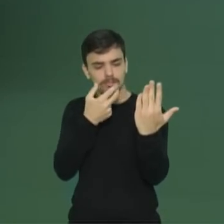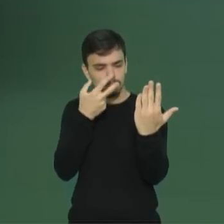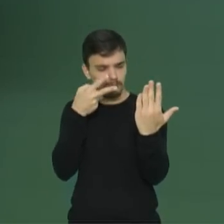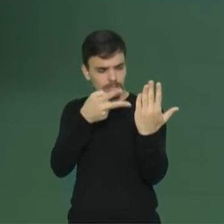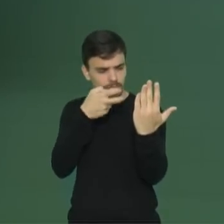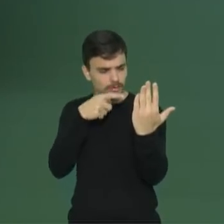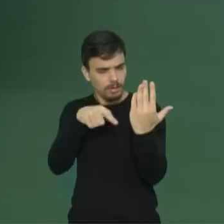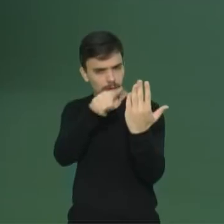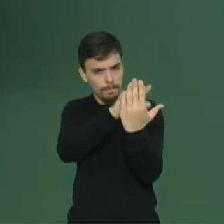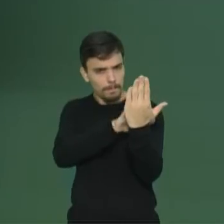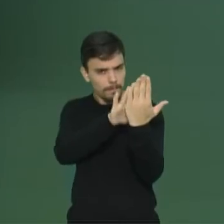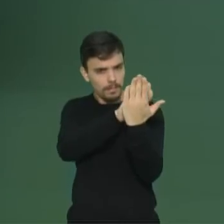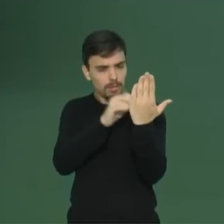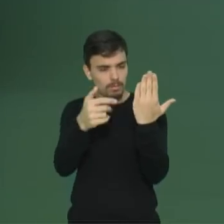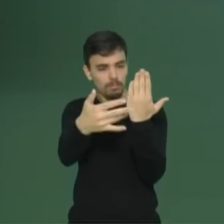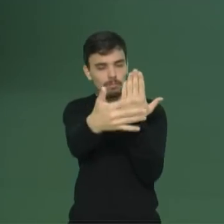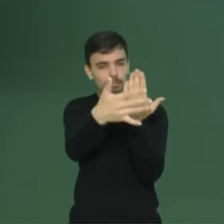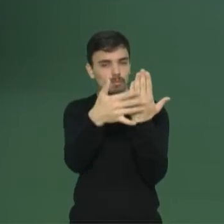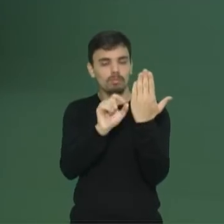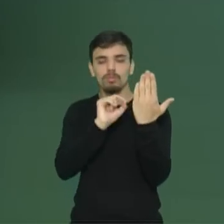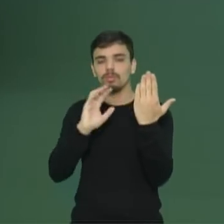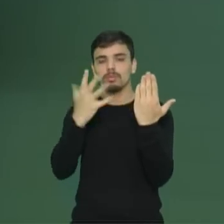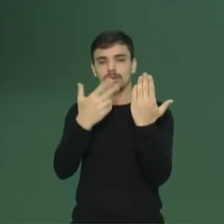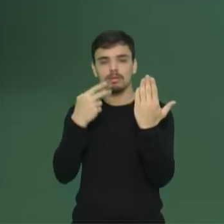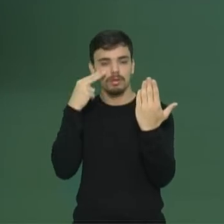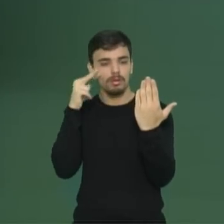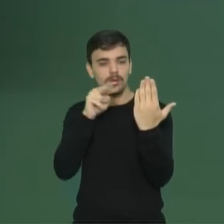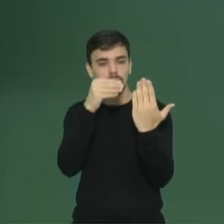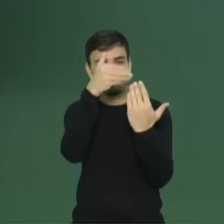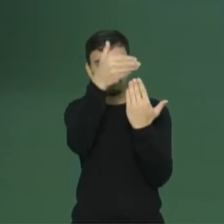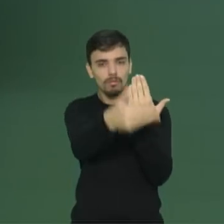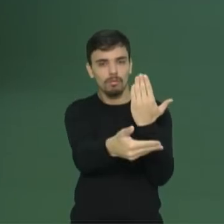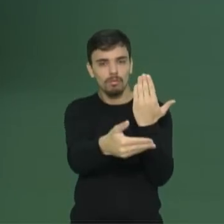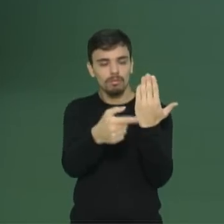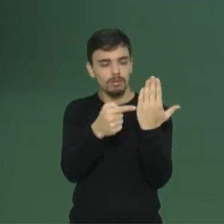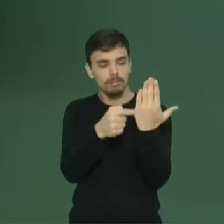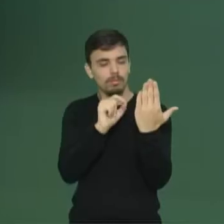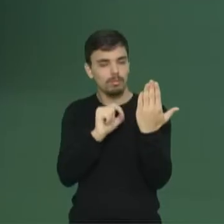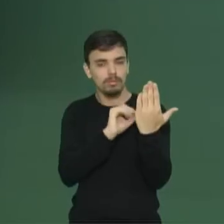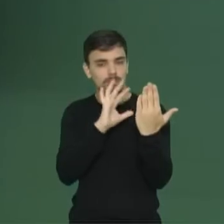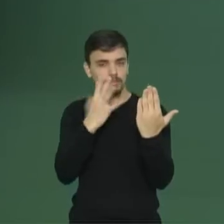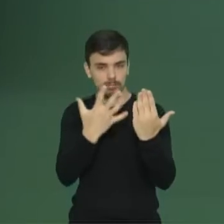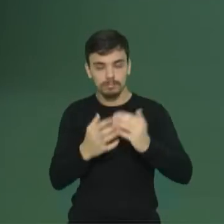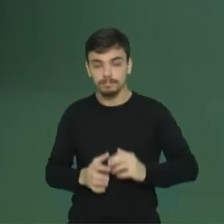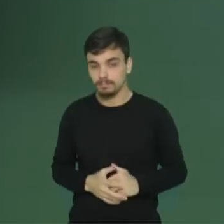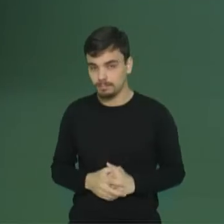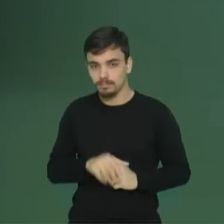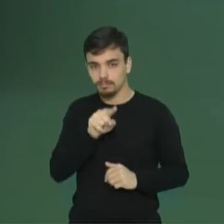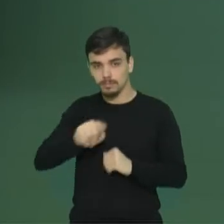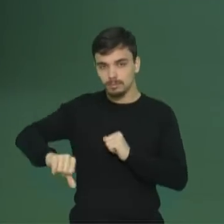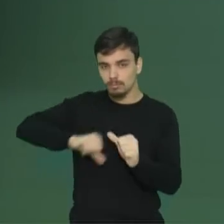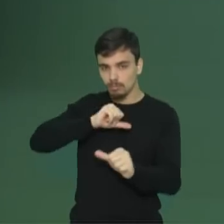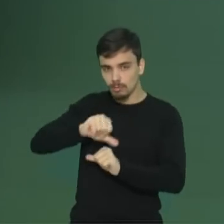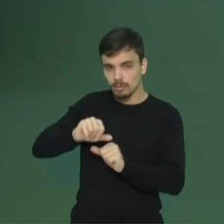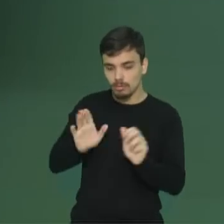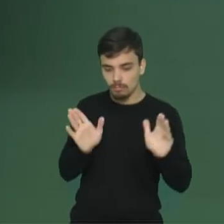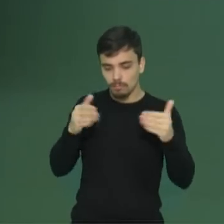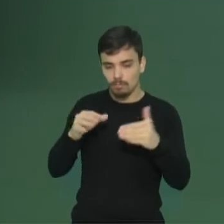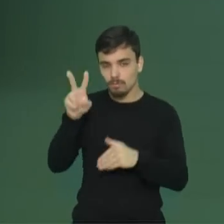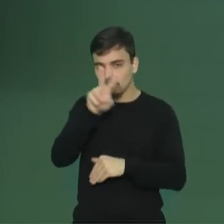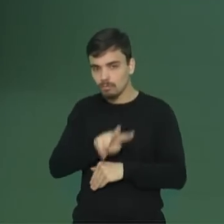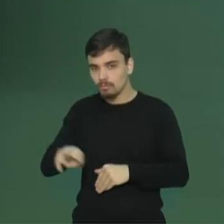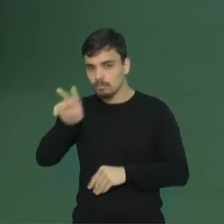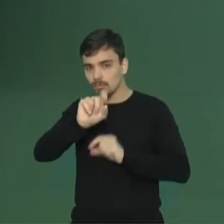e veja o que acontece com a imagem no fundo. Agora olhe para o fundo, repare o que acontece com a mão. Para você mudar esse foco visual,